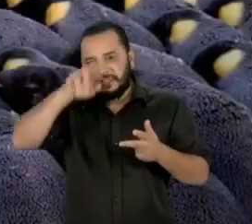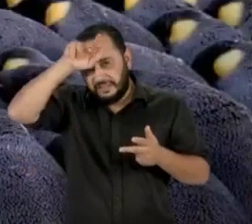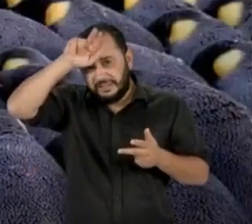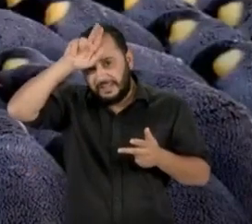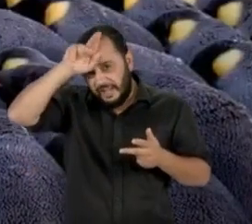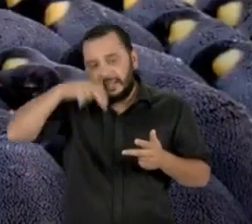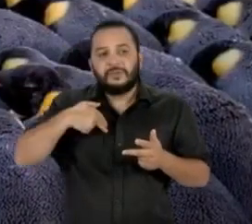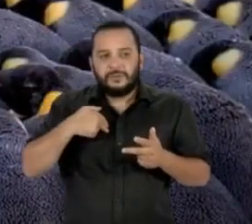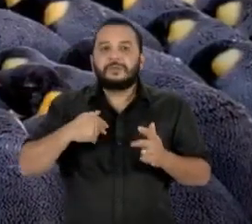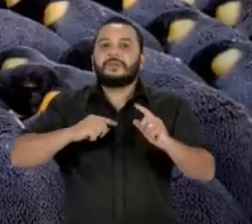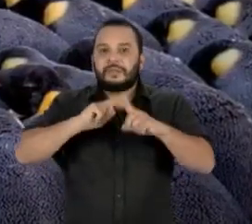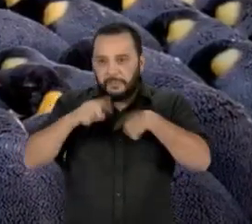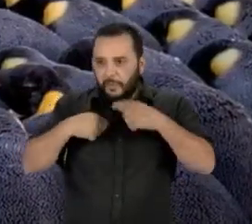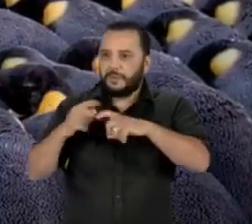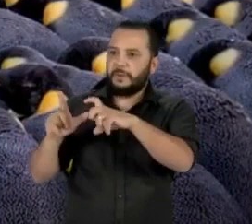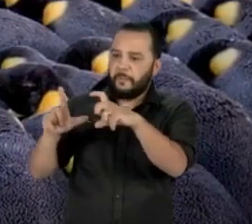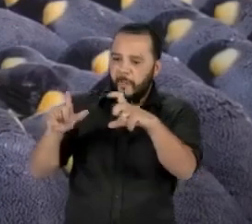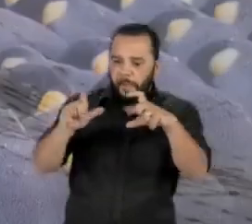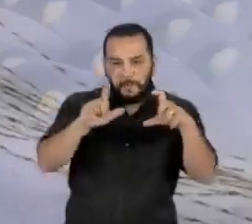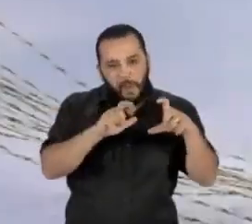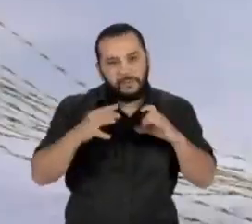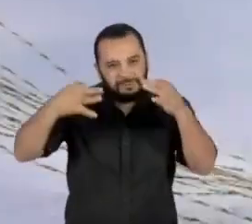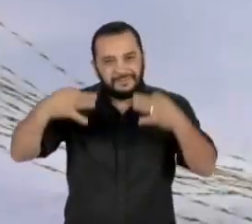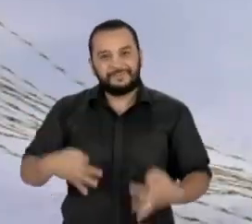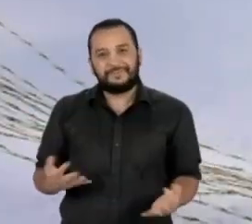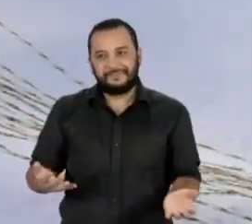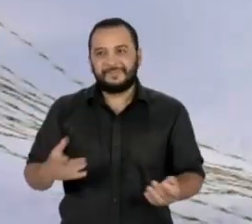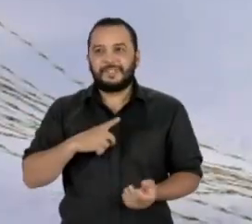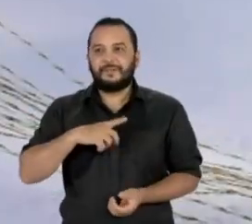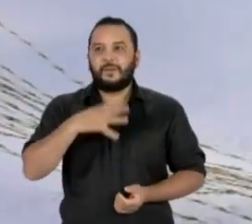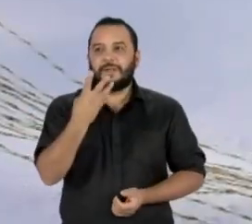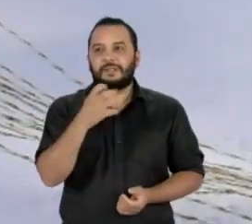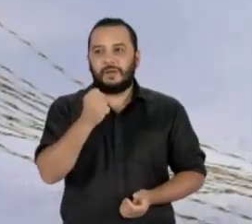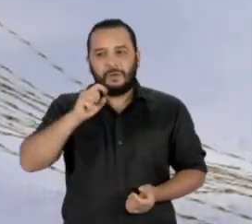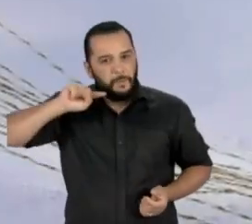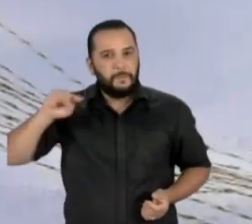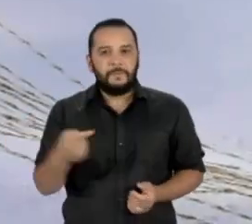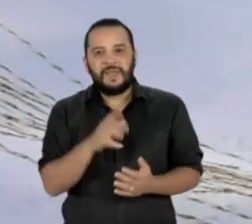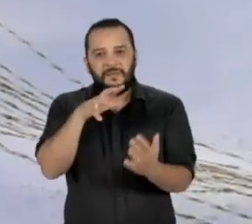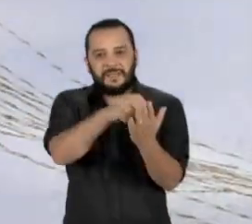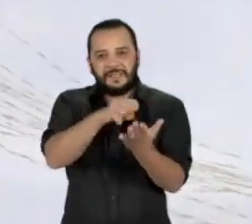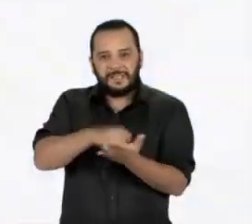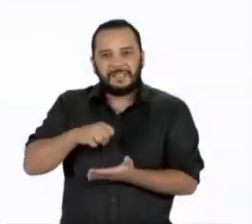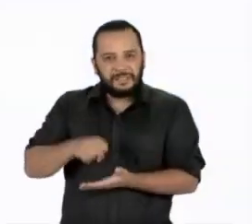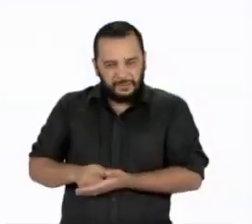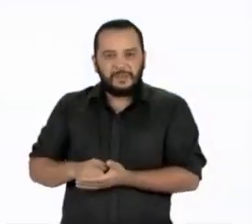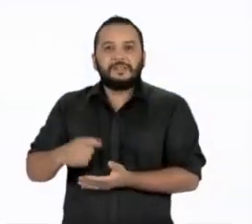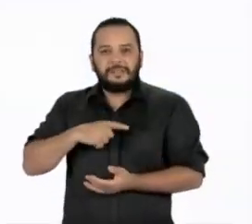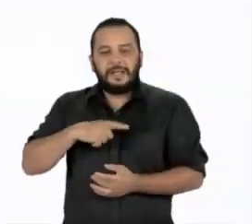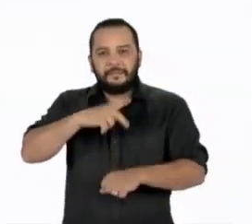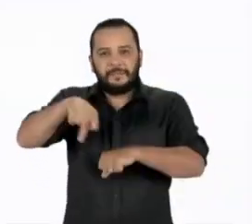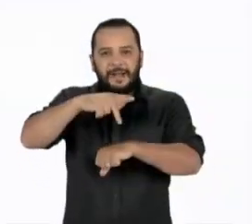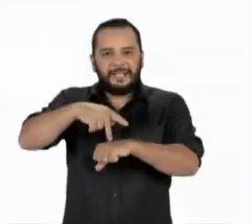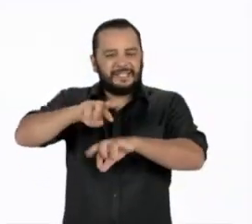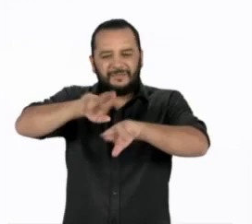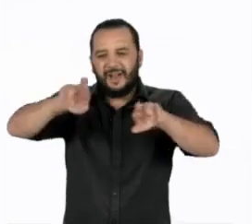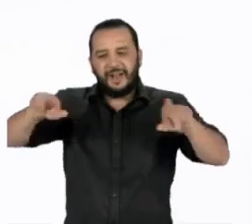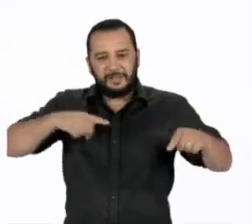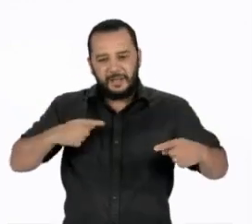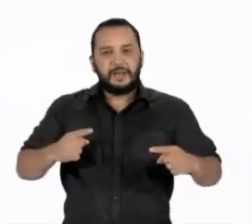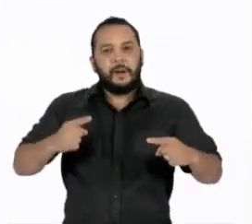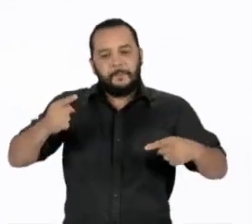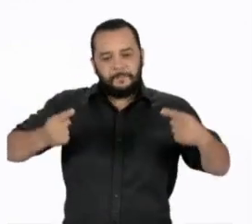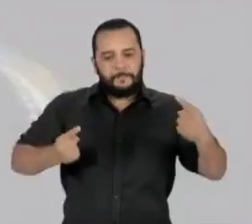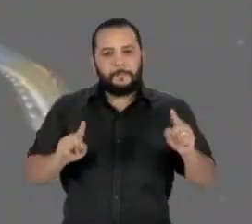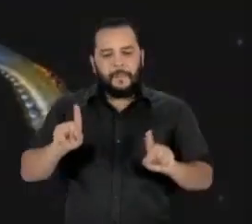tempo, antes de captar o momento certo. Foram mais de 48 mil inscrições que chegaram de dezenas de países disputando o prêmio em